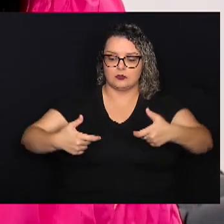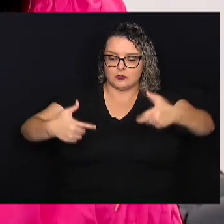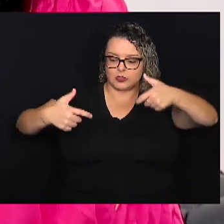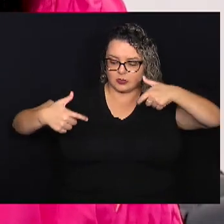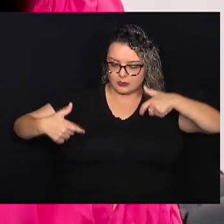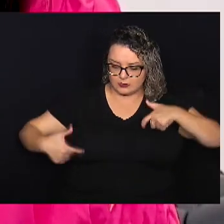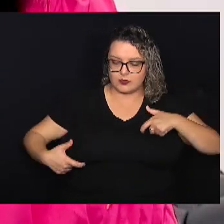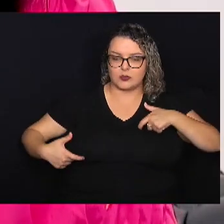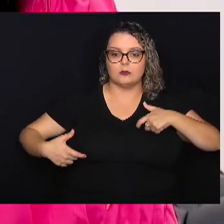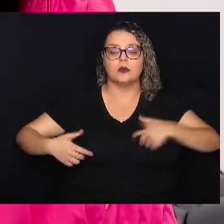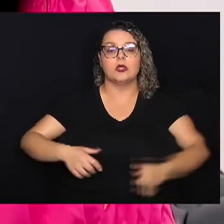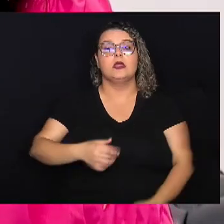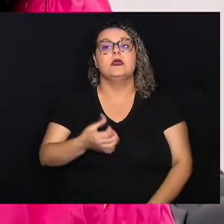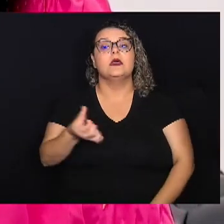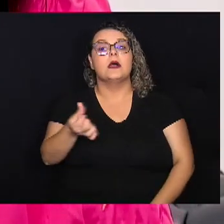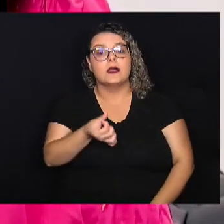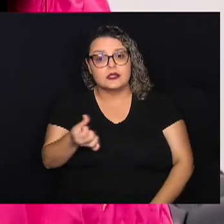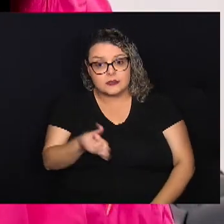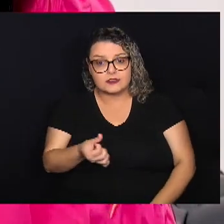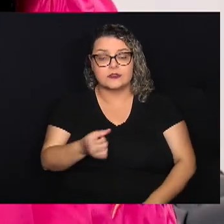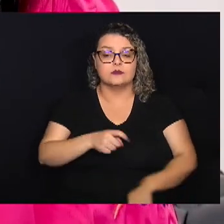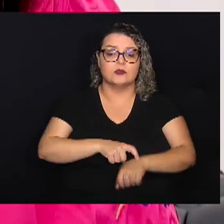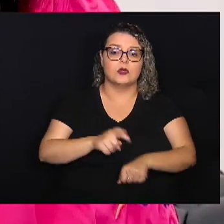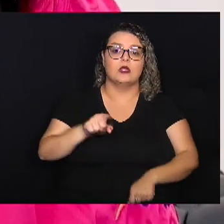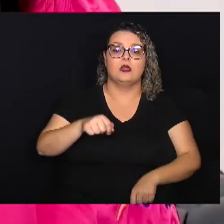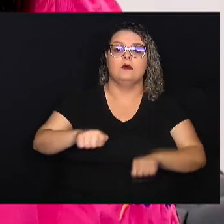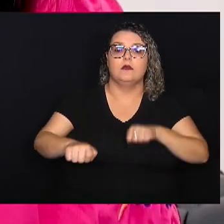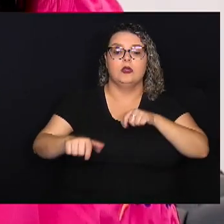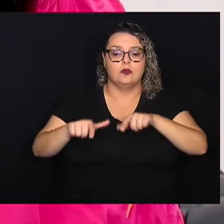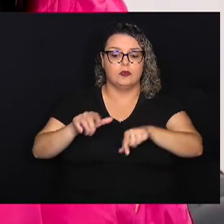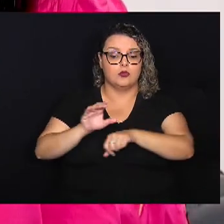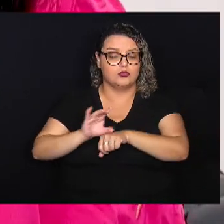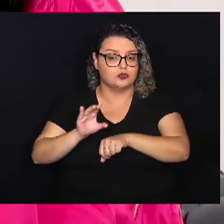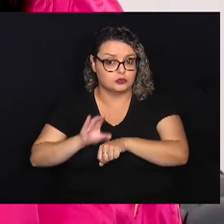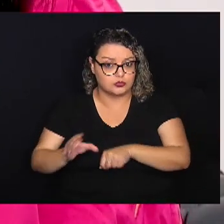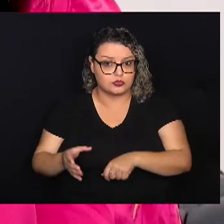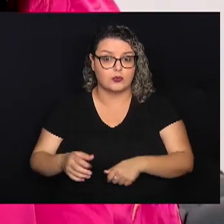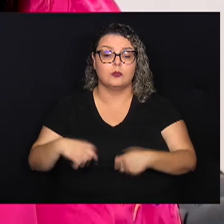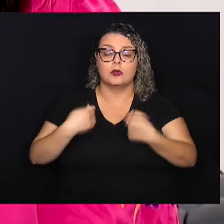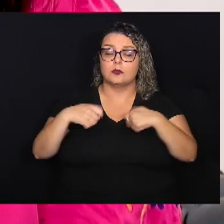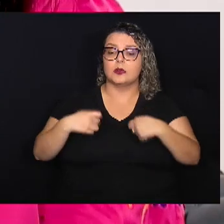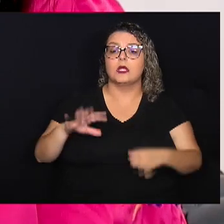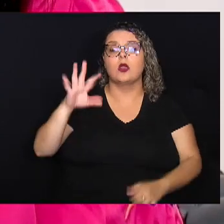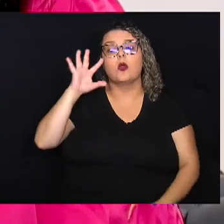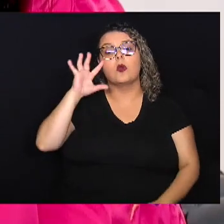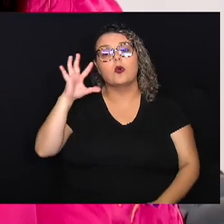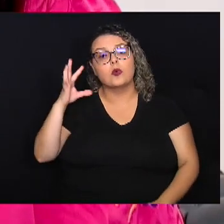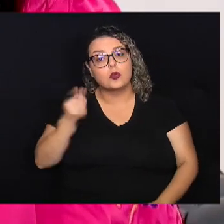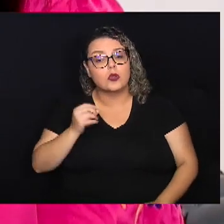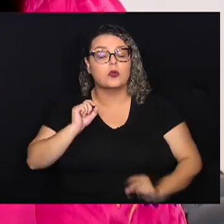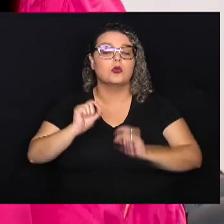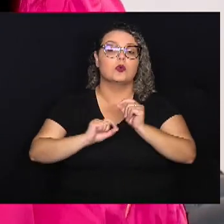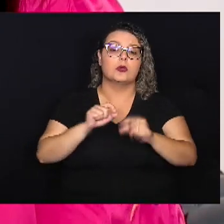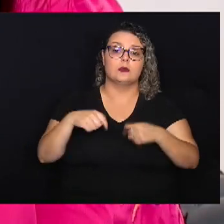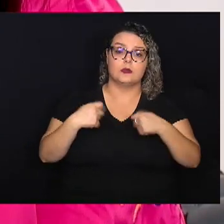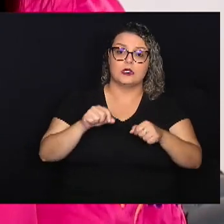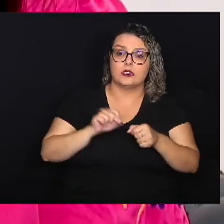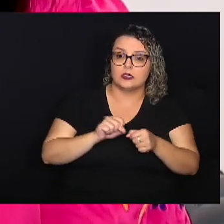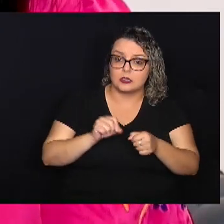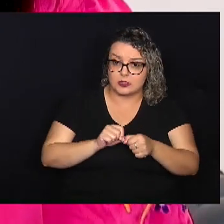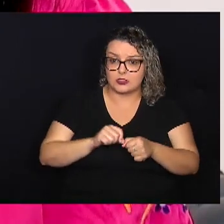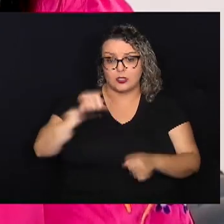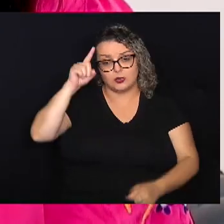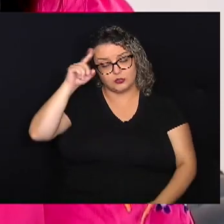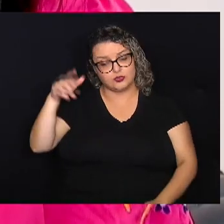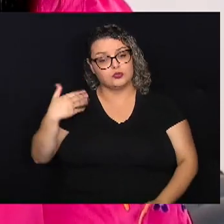E a sexta etapa é uma formação, porque é necessário que ele tome conhecimento do que precisa ser feito no dia a